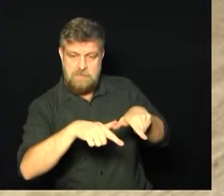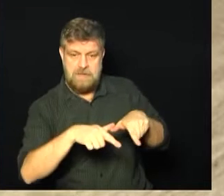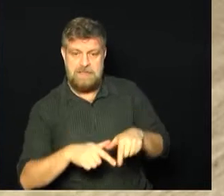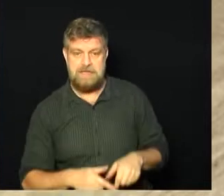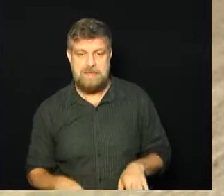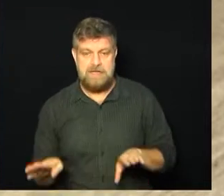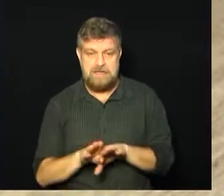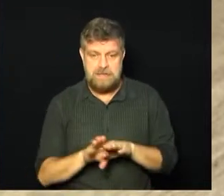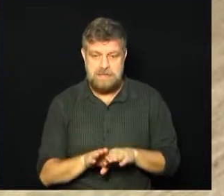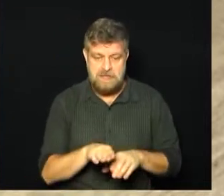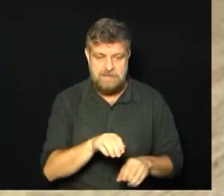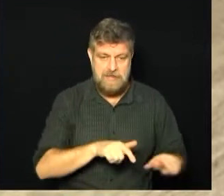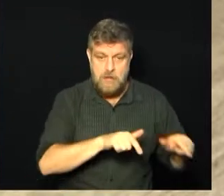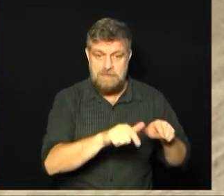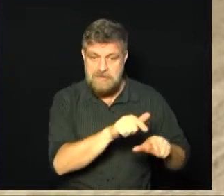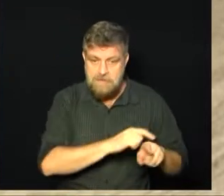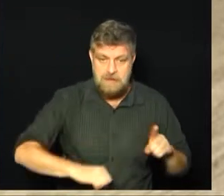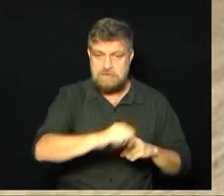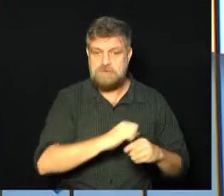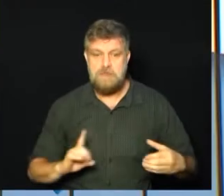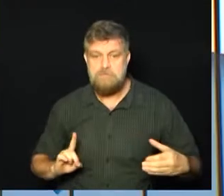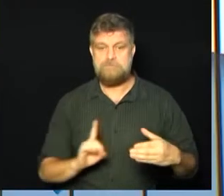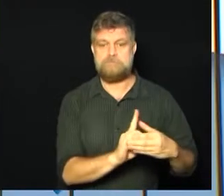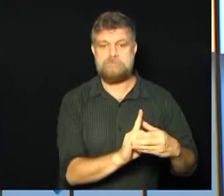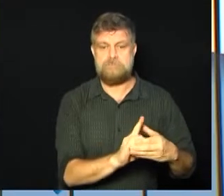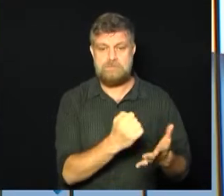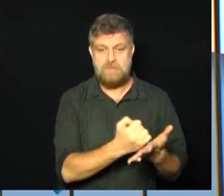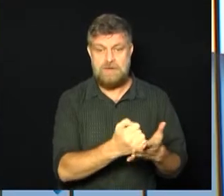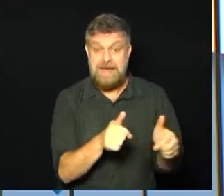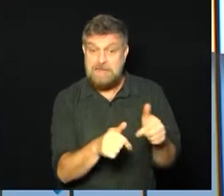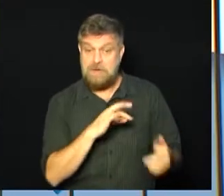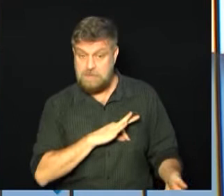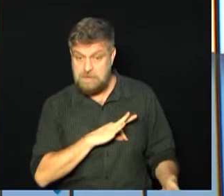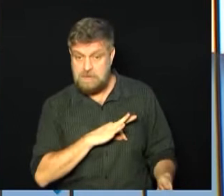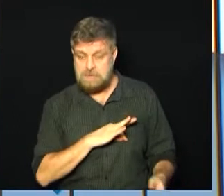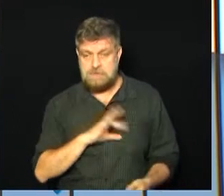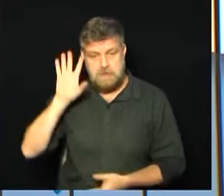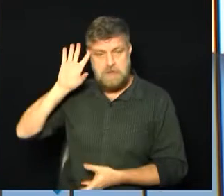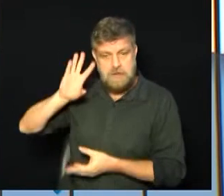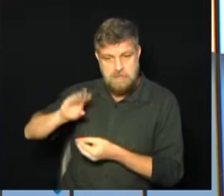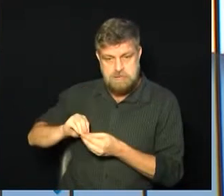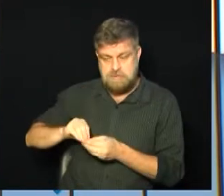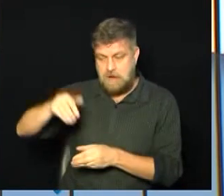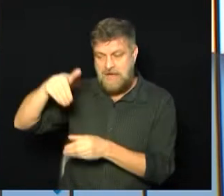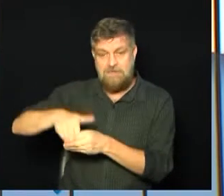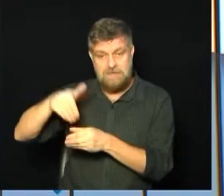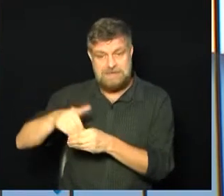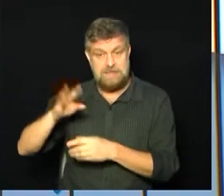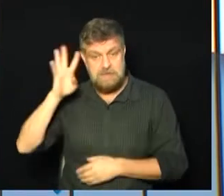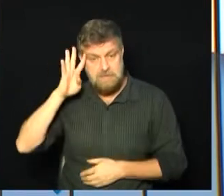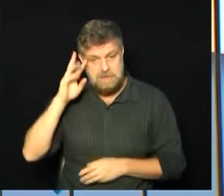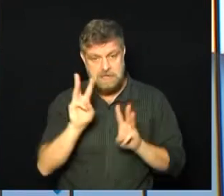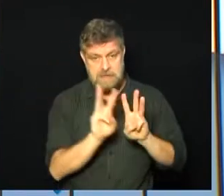buscar em reinseri-la no mercado de trabalho. E o resultado completo da votação desta quarta-feira você confere no